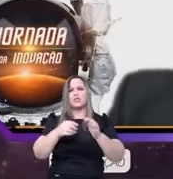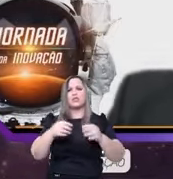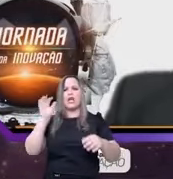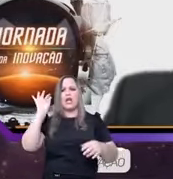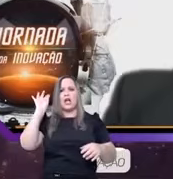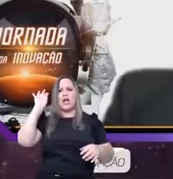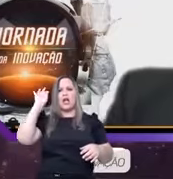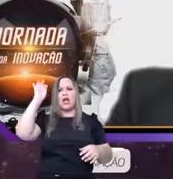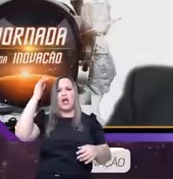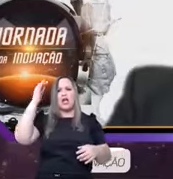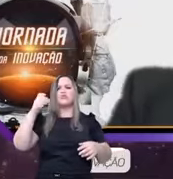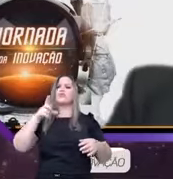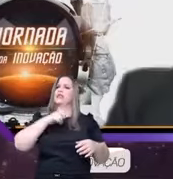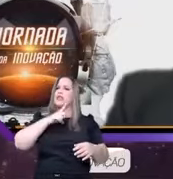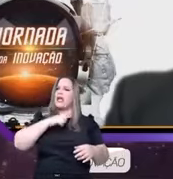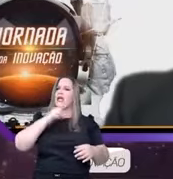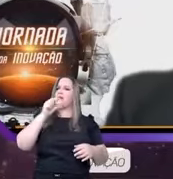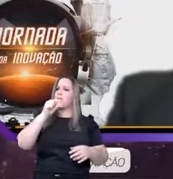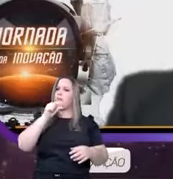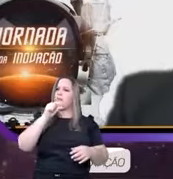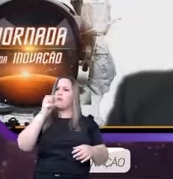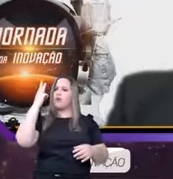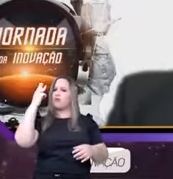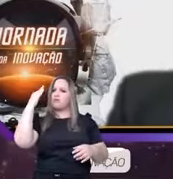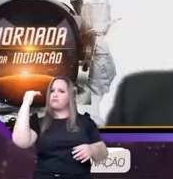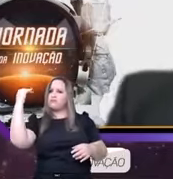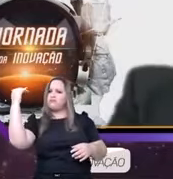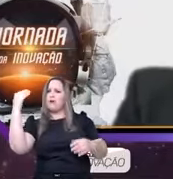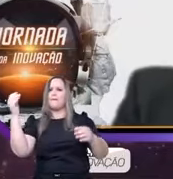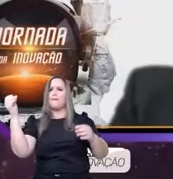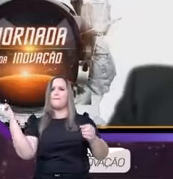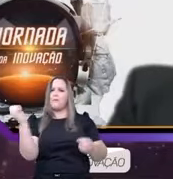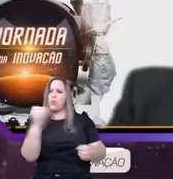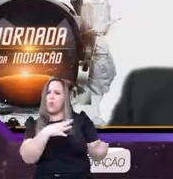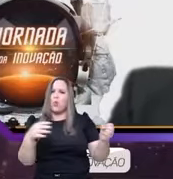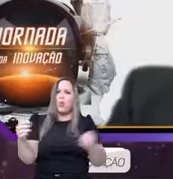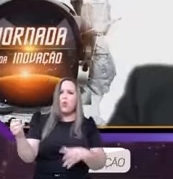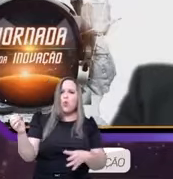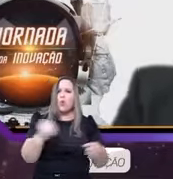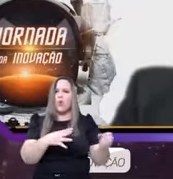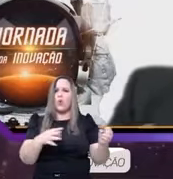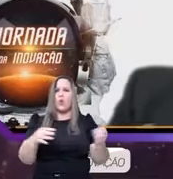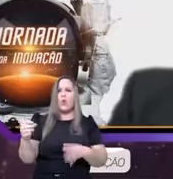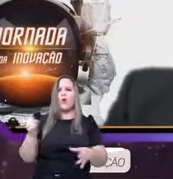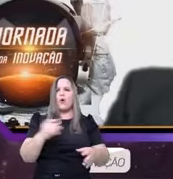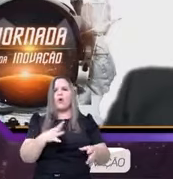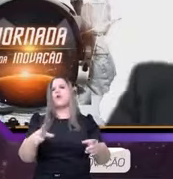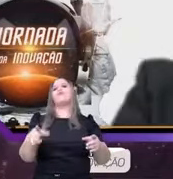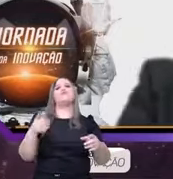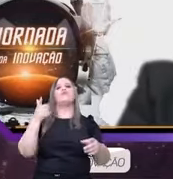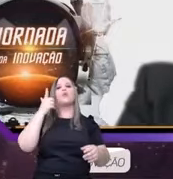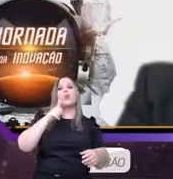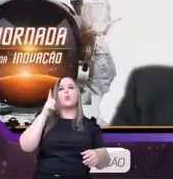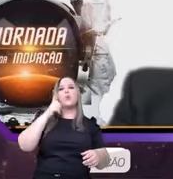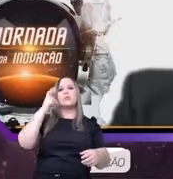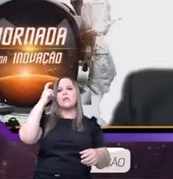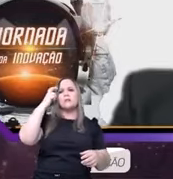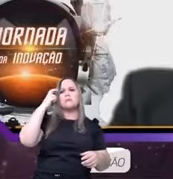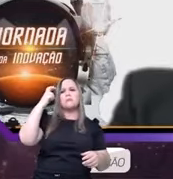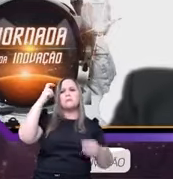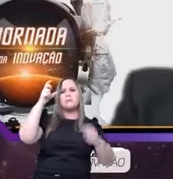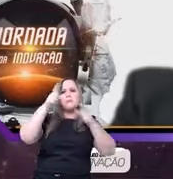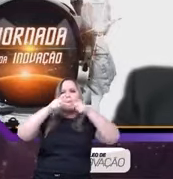pouco da modernização, que a defesa que o doutor Luiz Antônio trouxe, da modernização, que vai trazer essa capacidade, essa inteligência